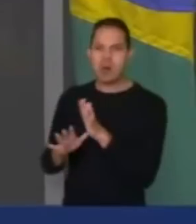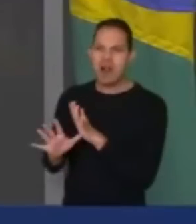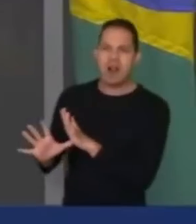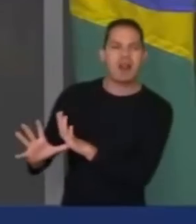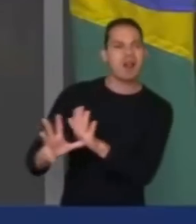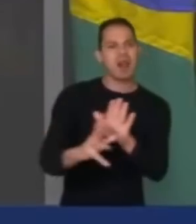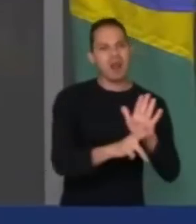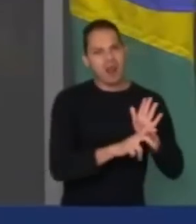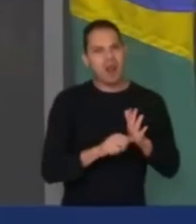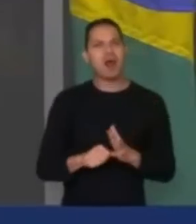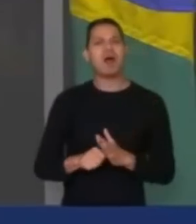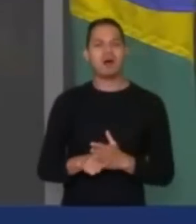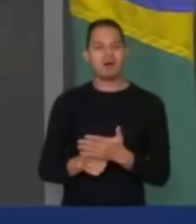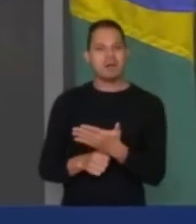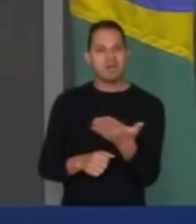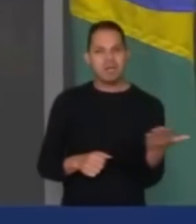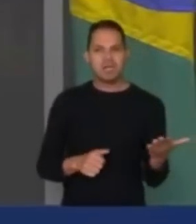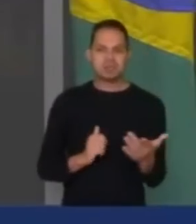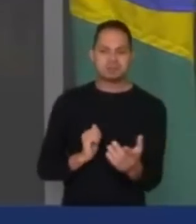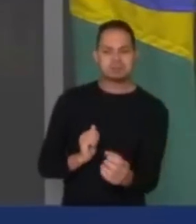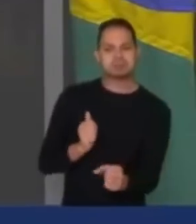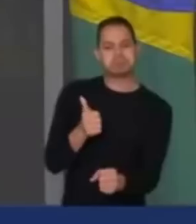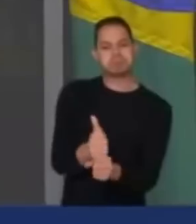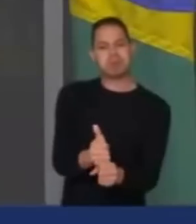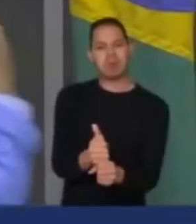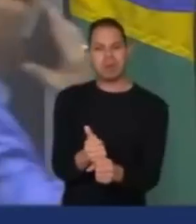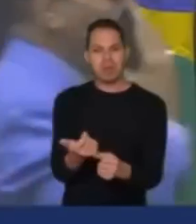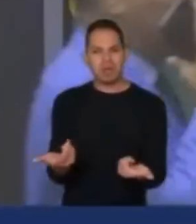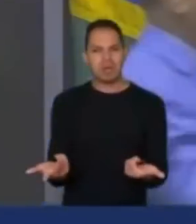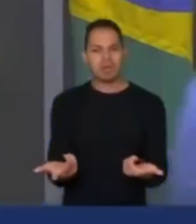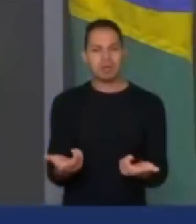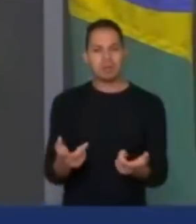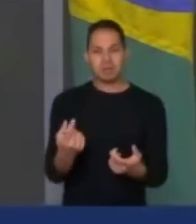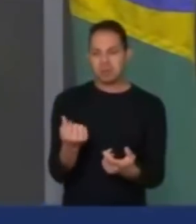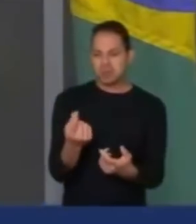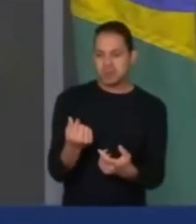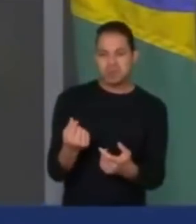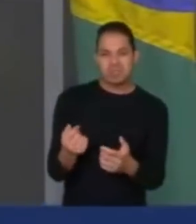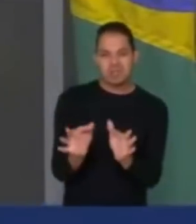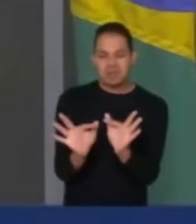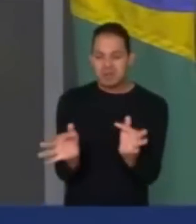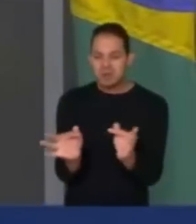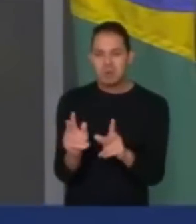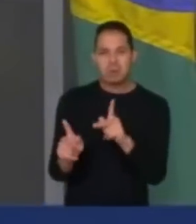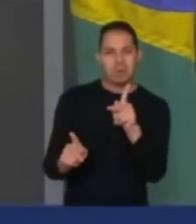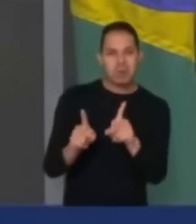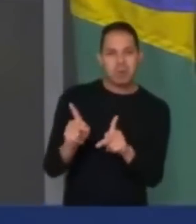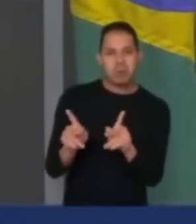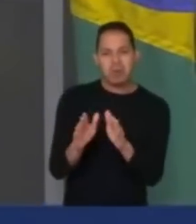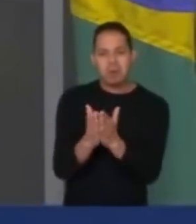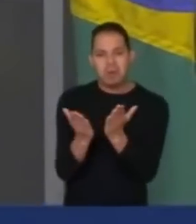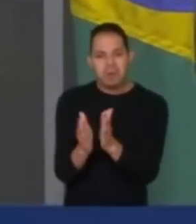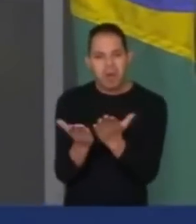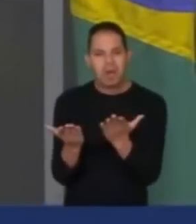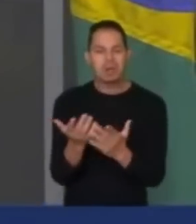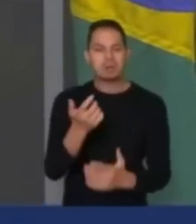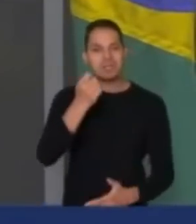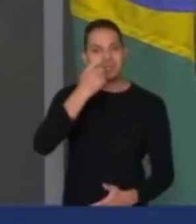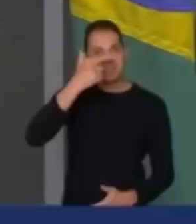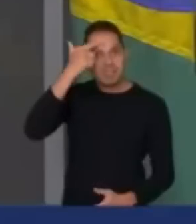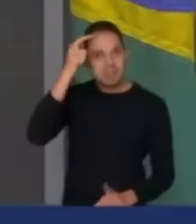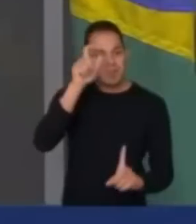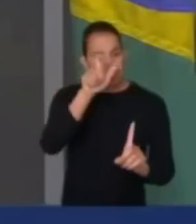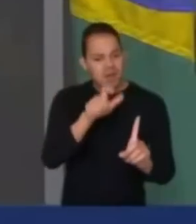vocês são usurpadores recursos mais simples brasileiros Ministro Alexandre de Moraes